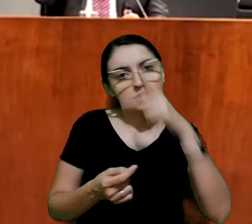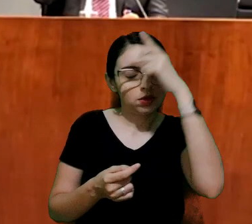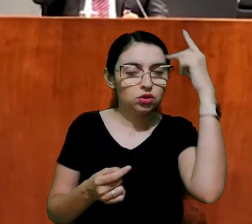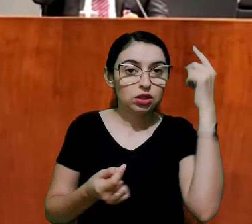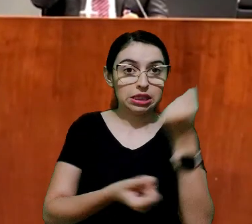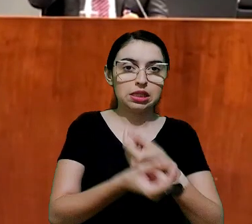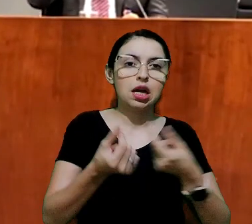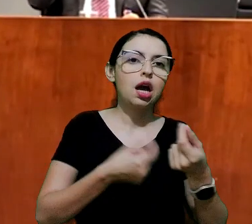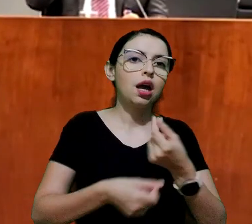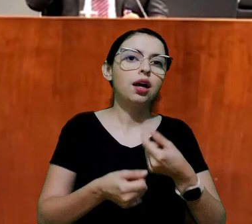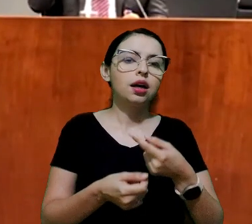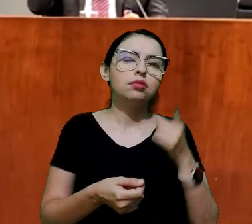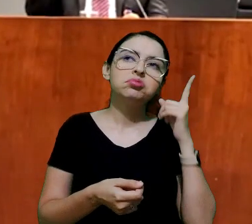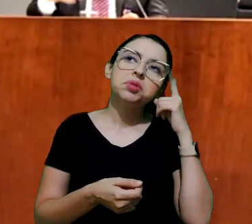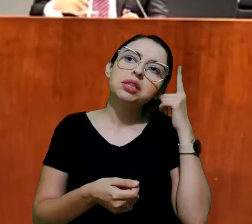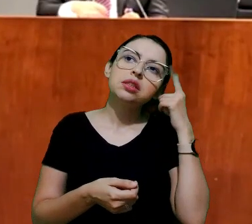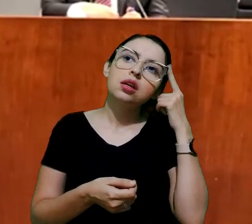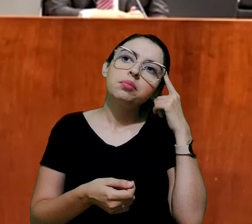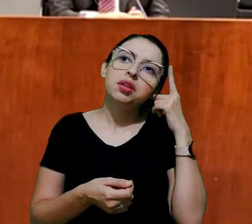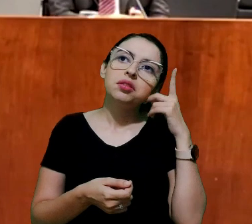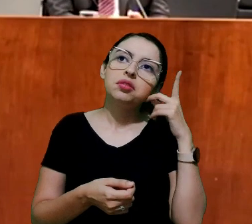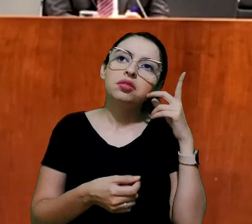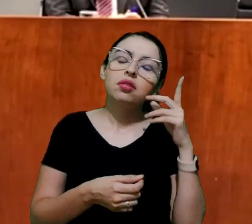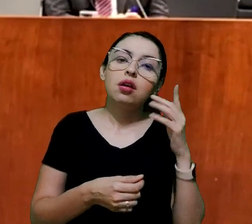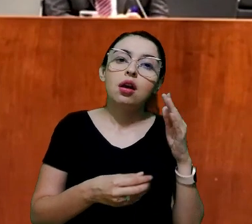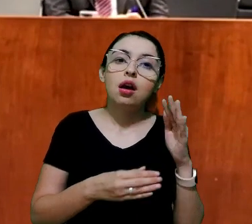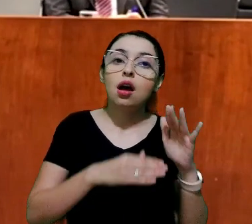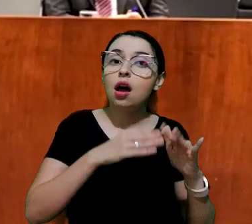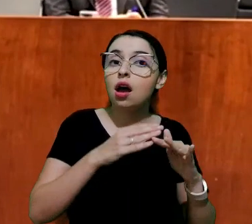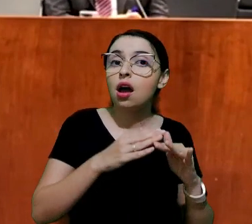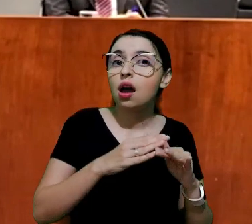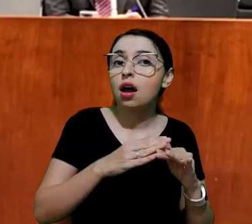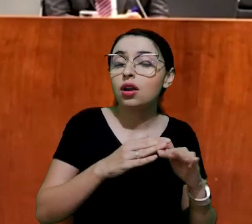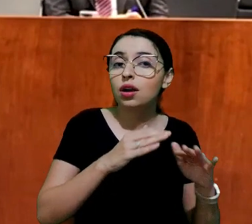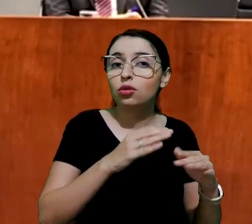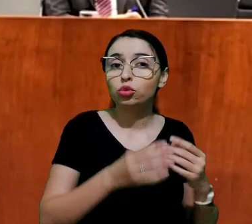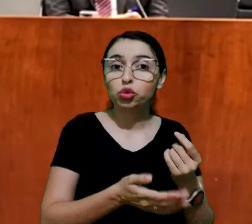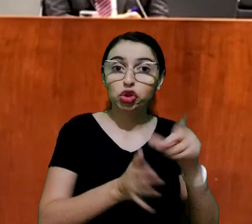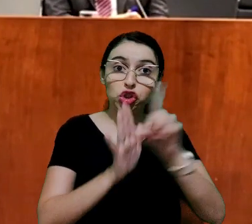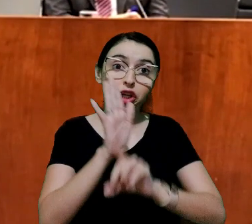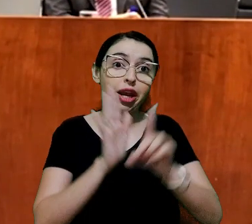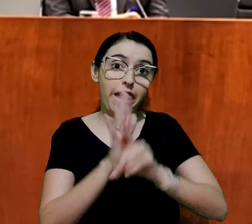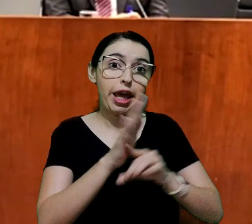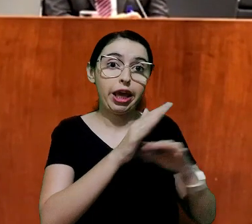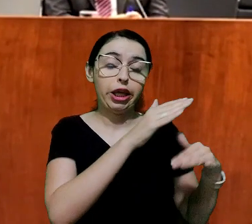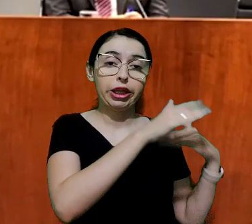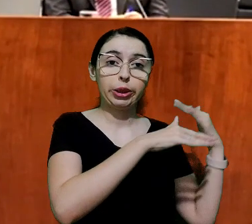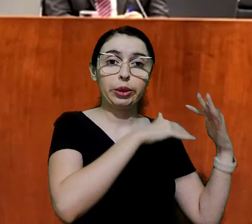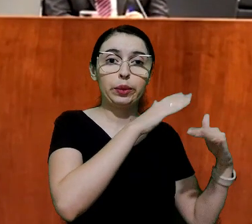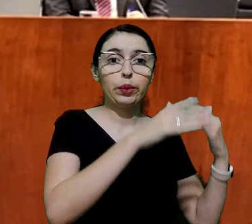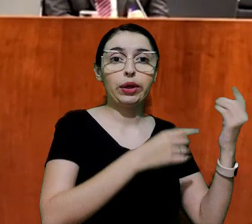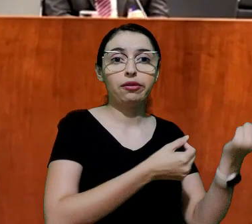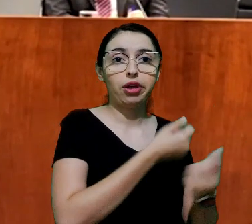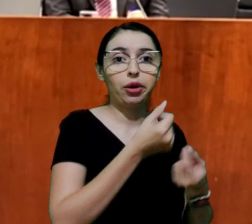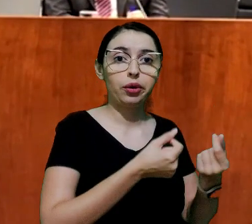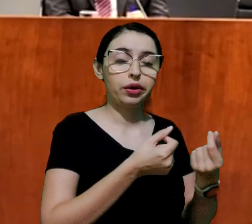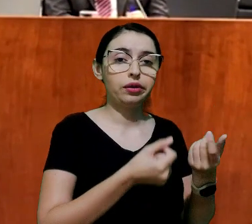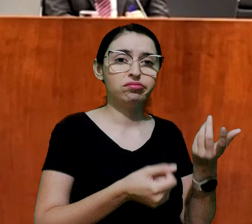a sensação de que isso vai mexer no patrimônio pessoal, misturar patrimônios, coisas que não se